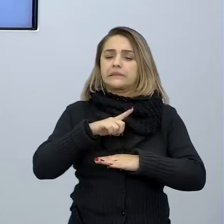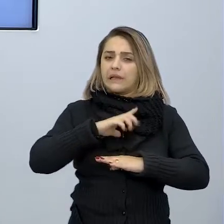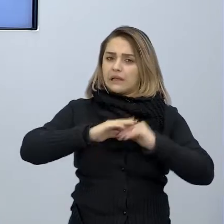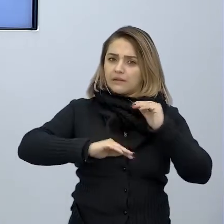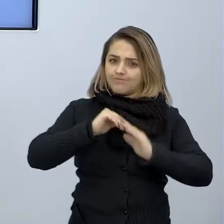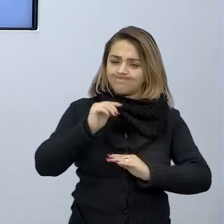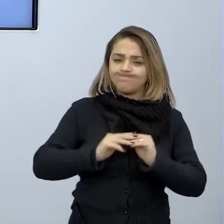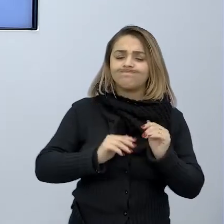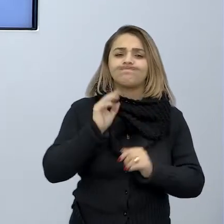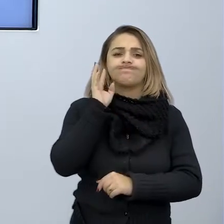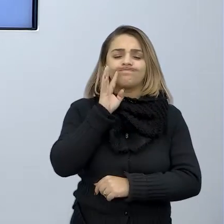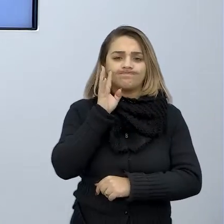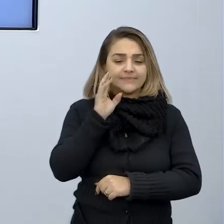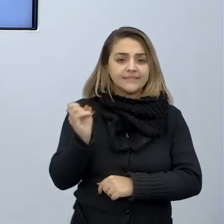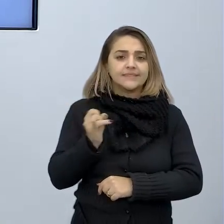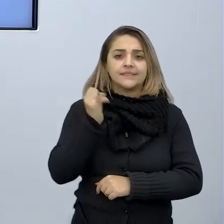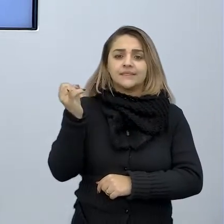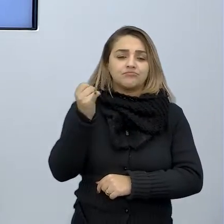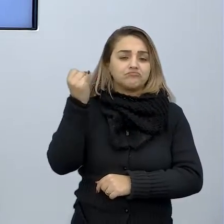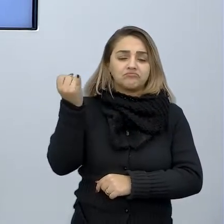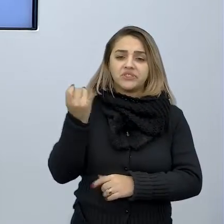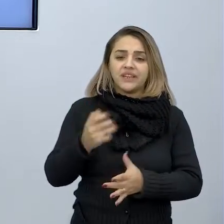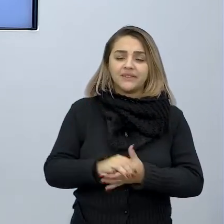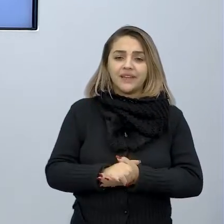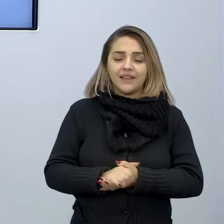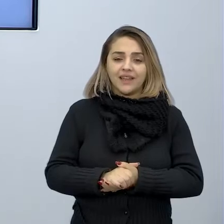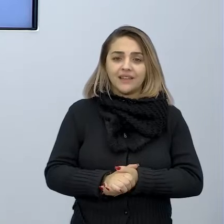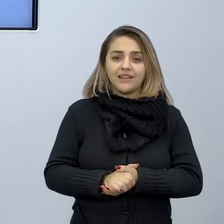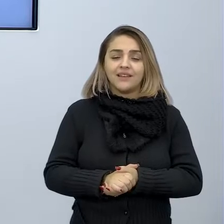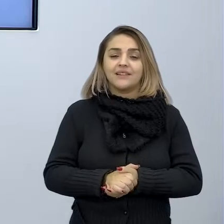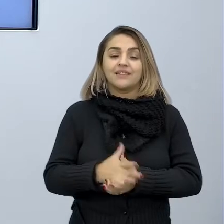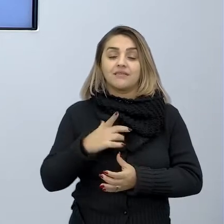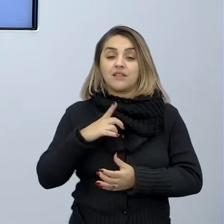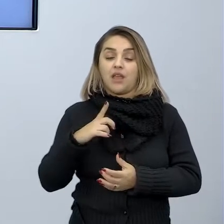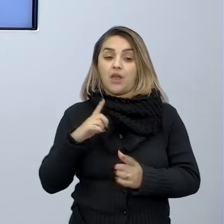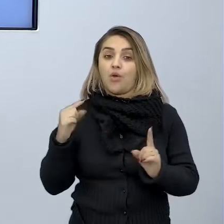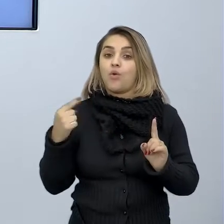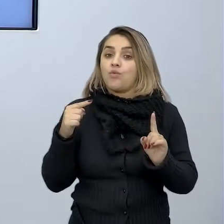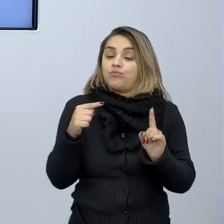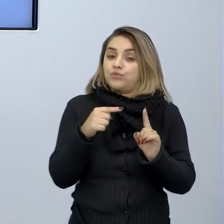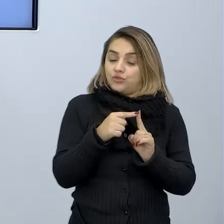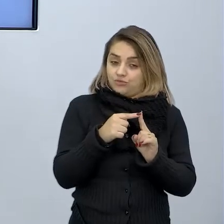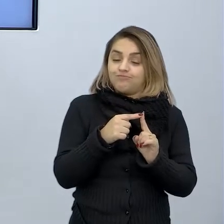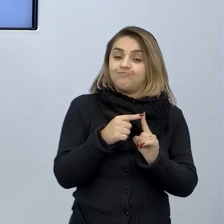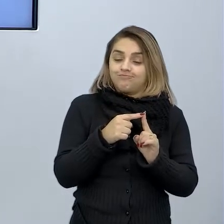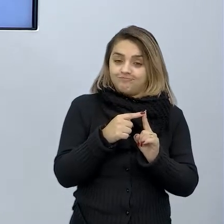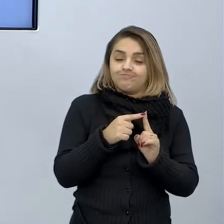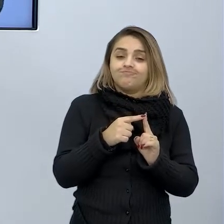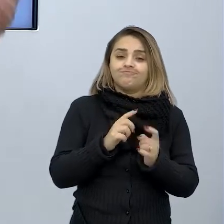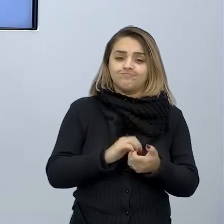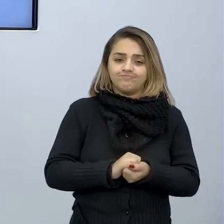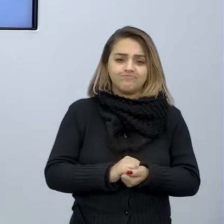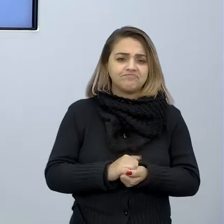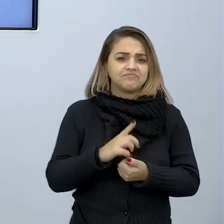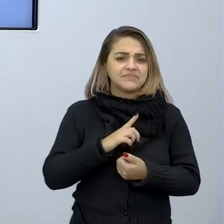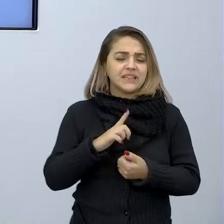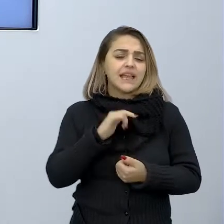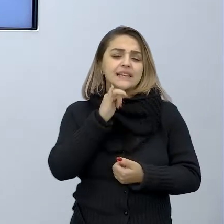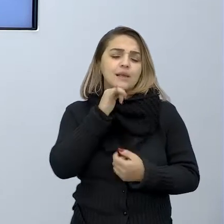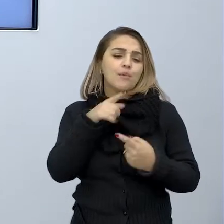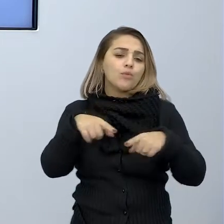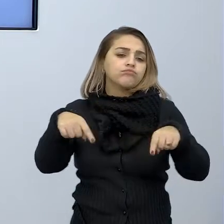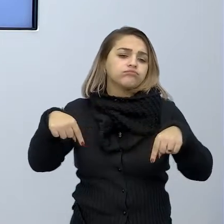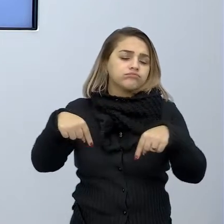com um alcance muito profundo, estabelecendo uma praça de esportes,